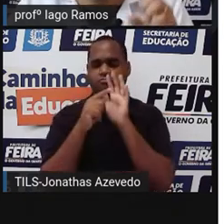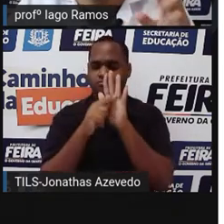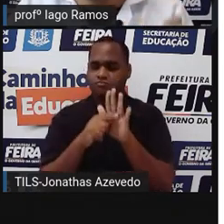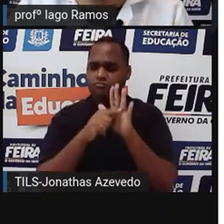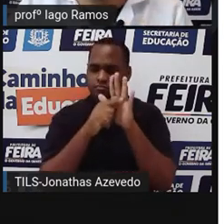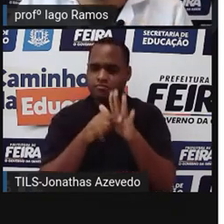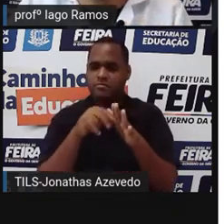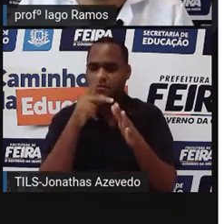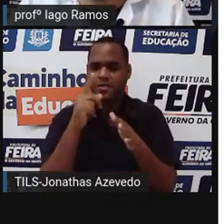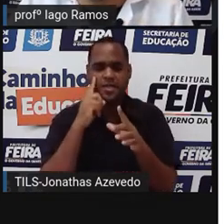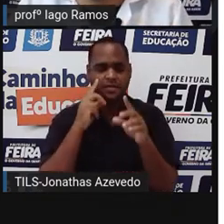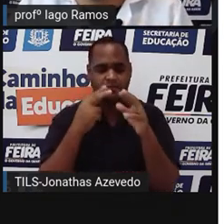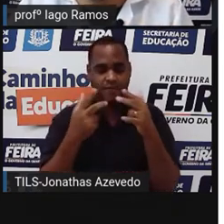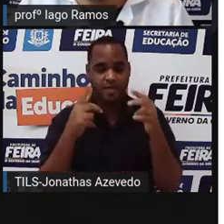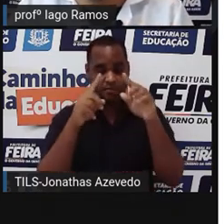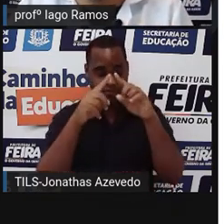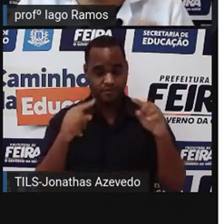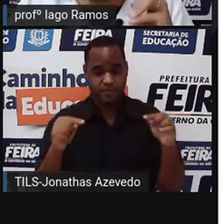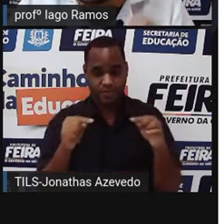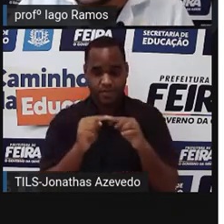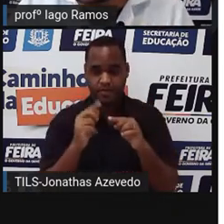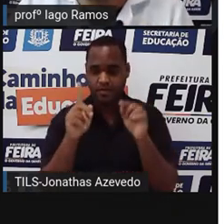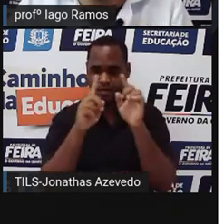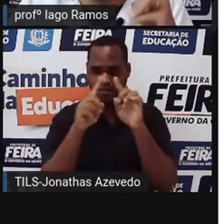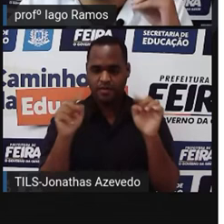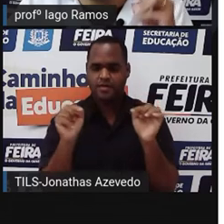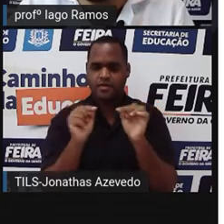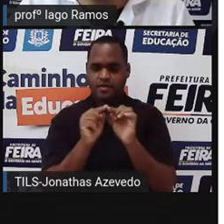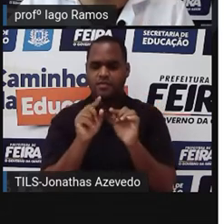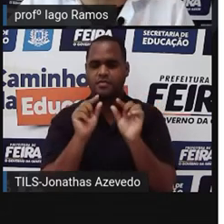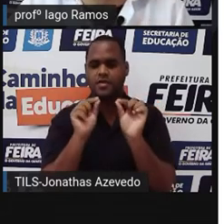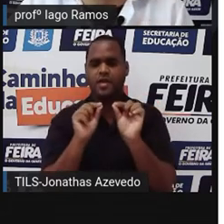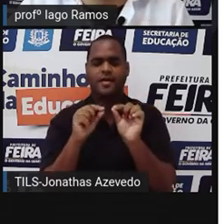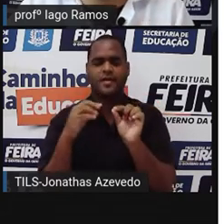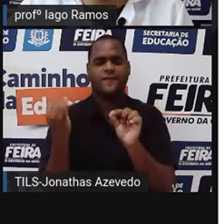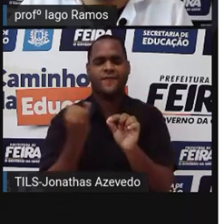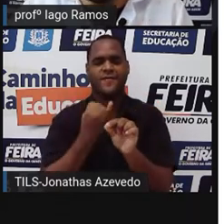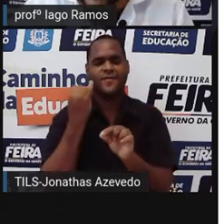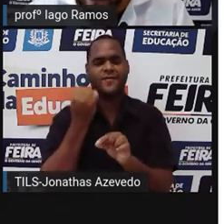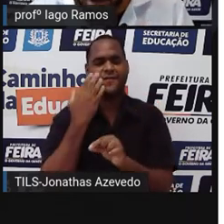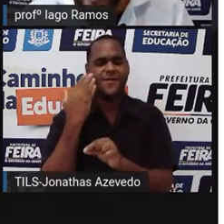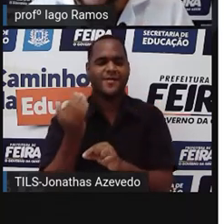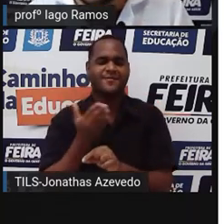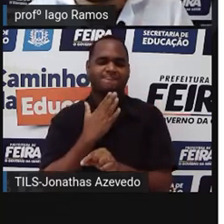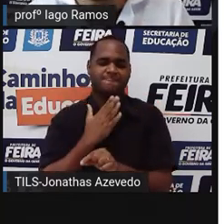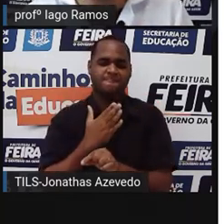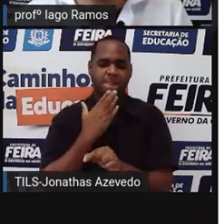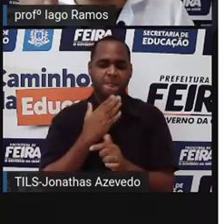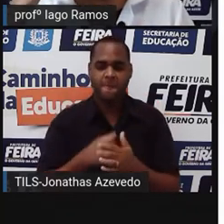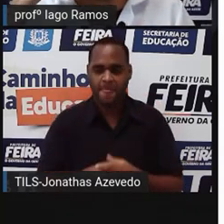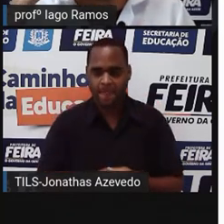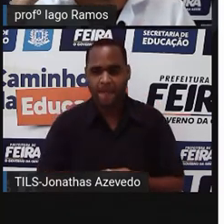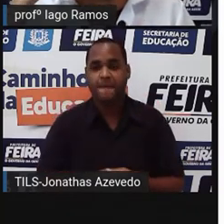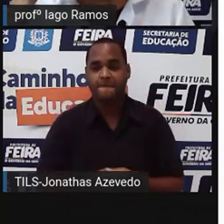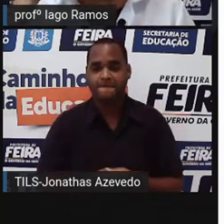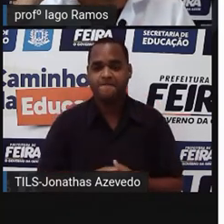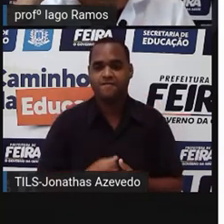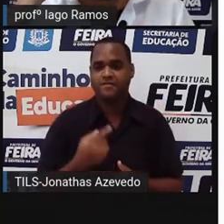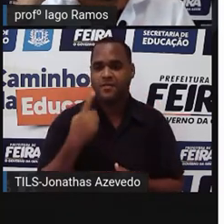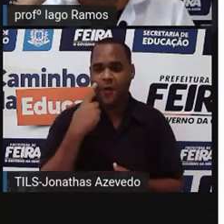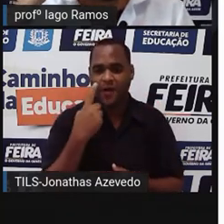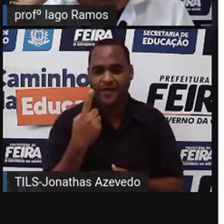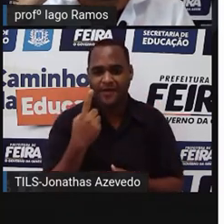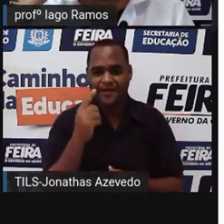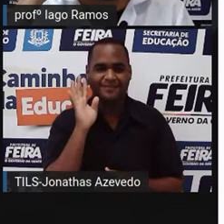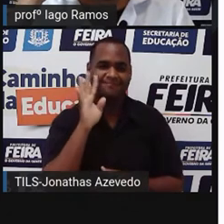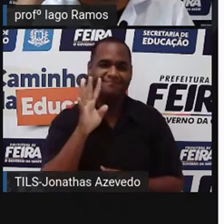os triângulos retângulos, né? E essa é bem famosa, tá bom? Olha só que